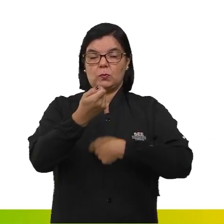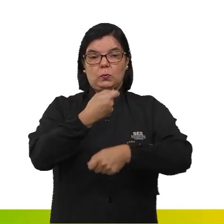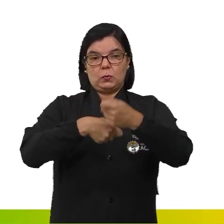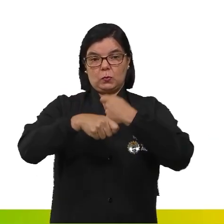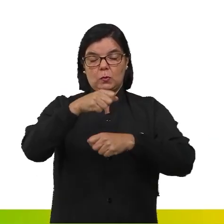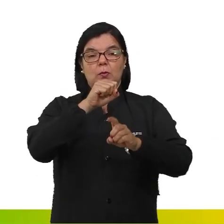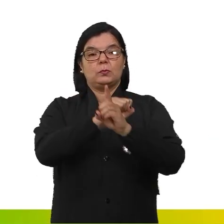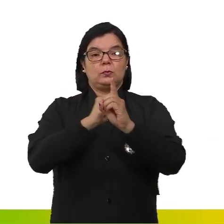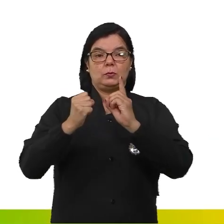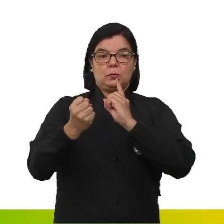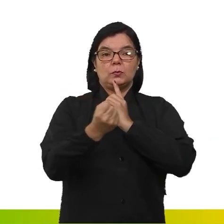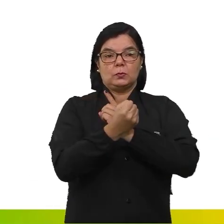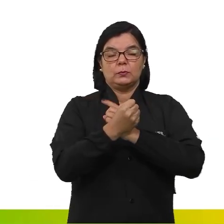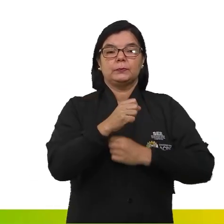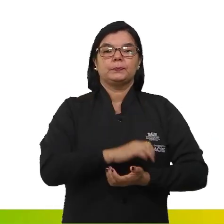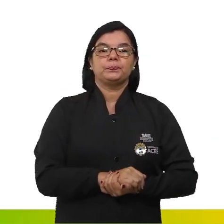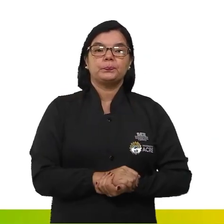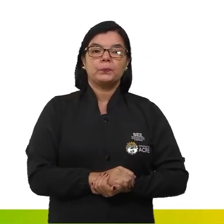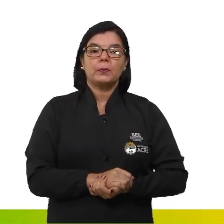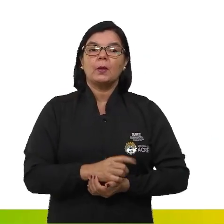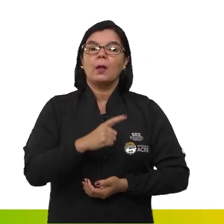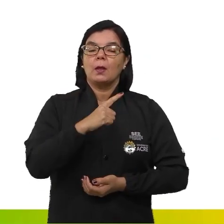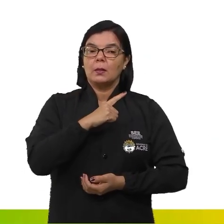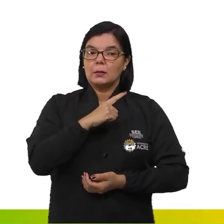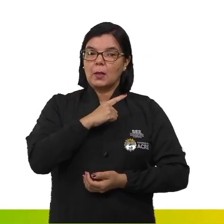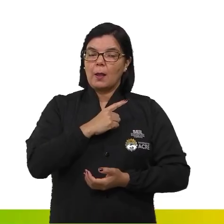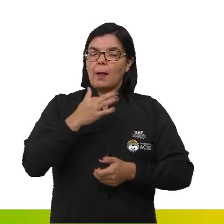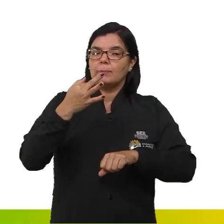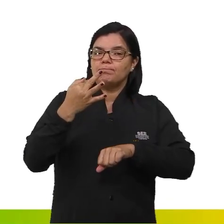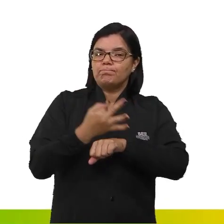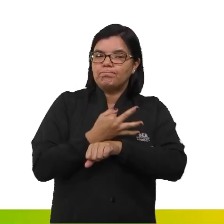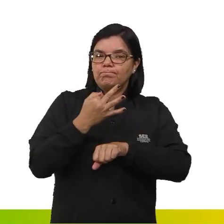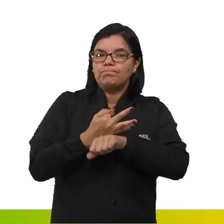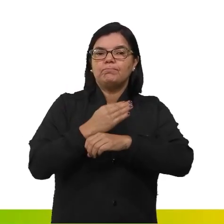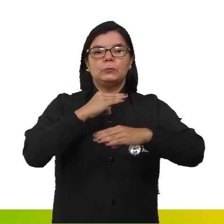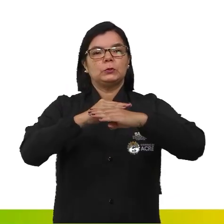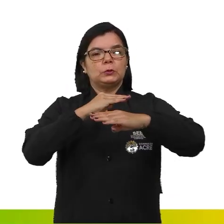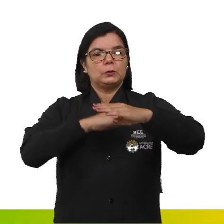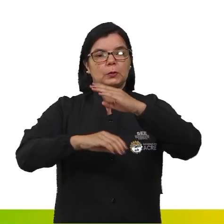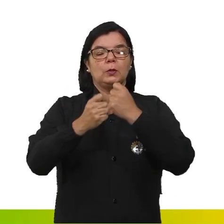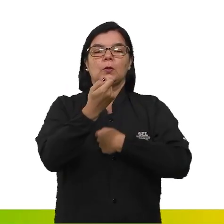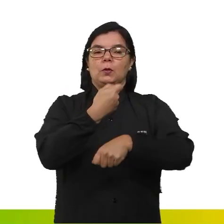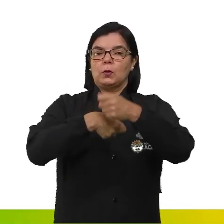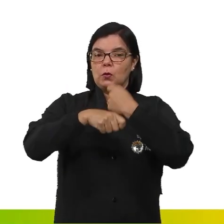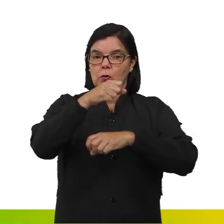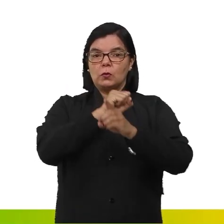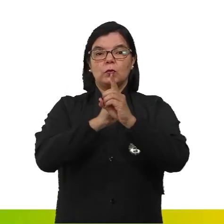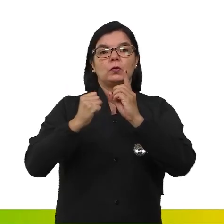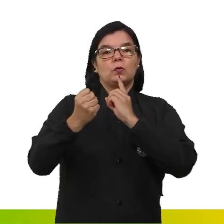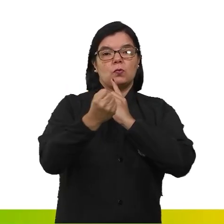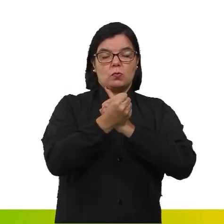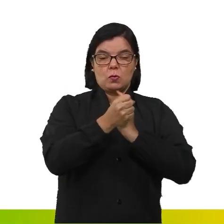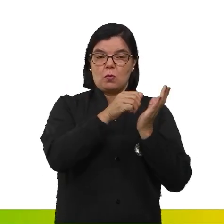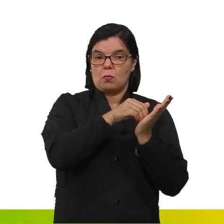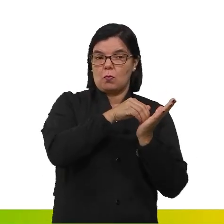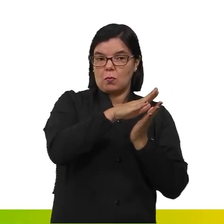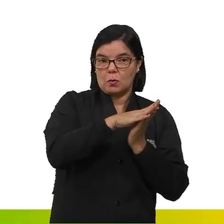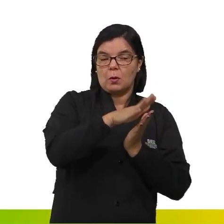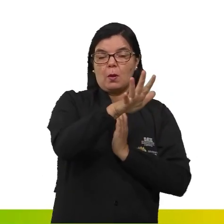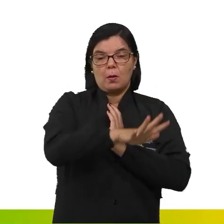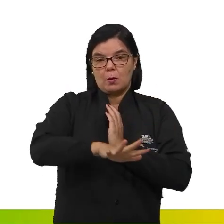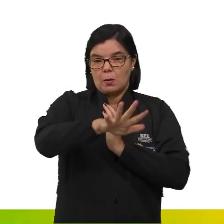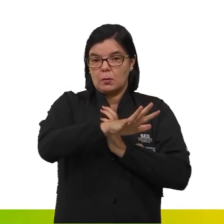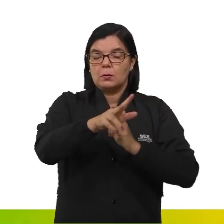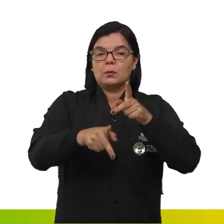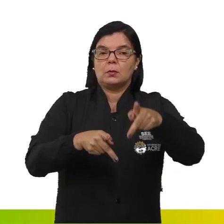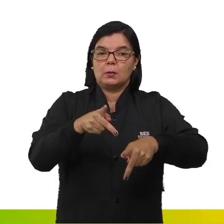econômica e social. Então, a persistente desigualdade econômica e social, com a exclusão de grande